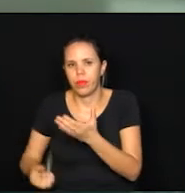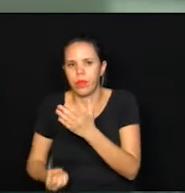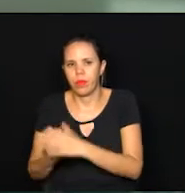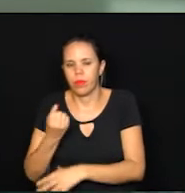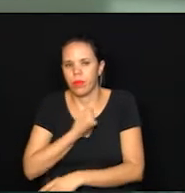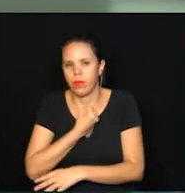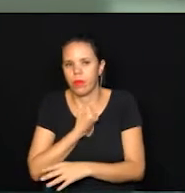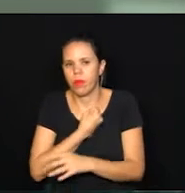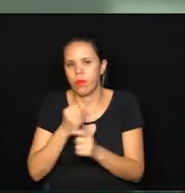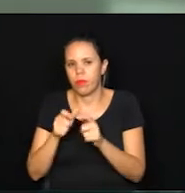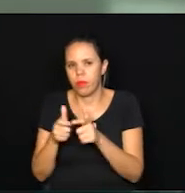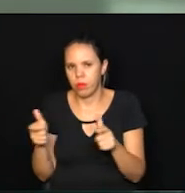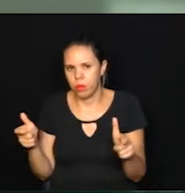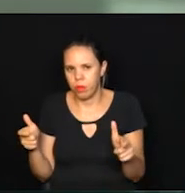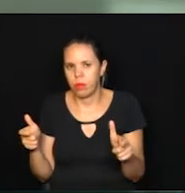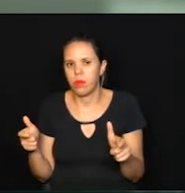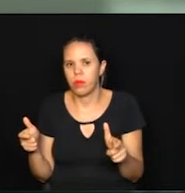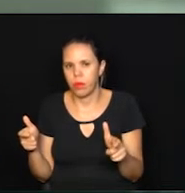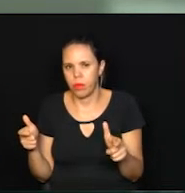número de